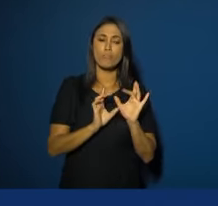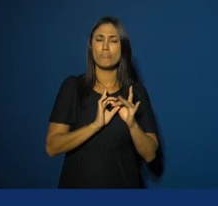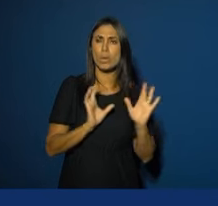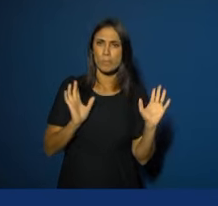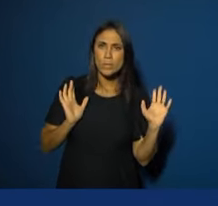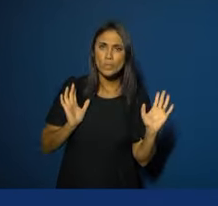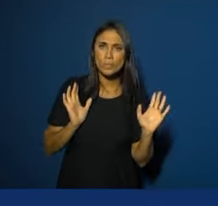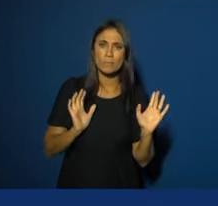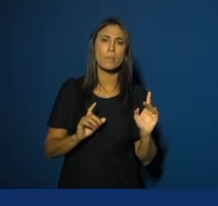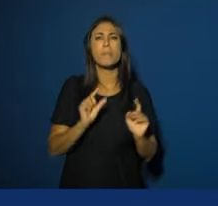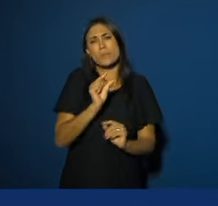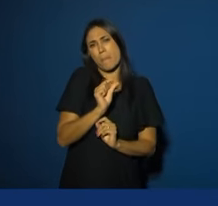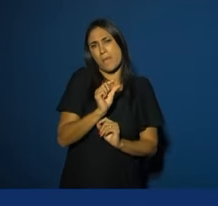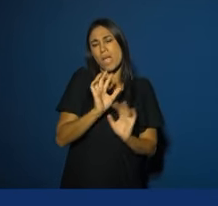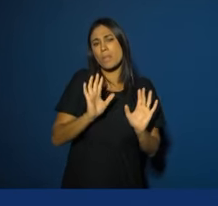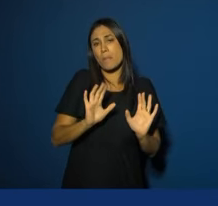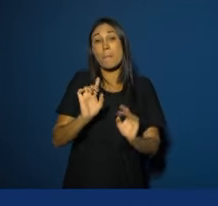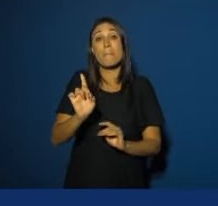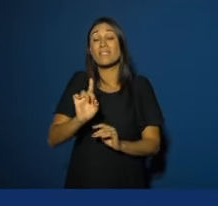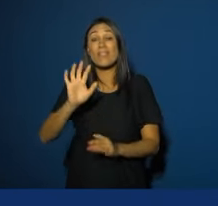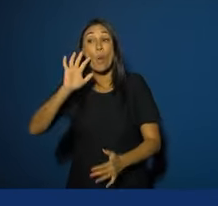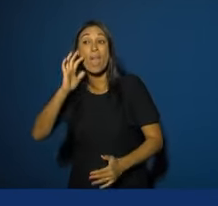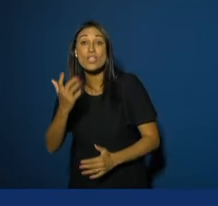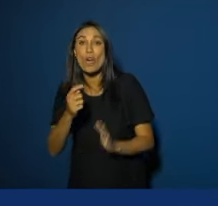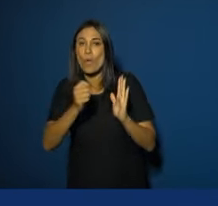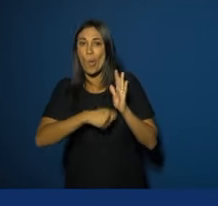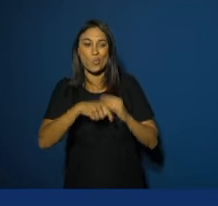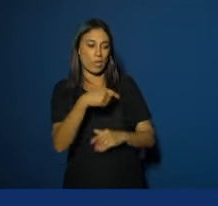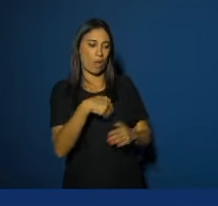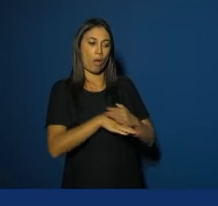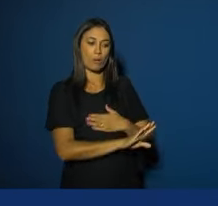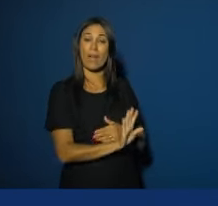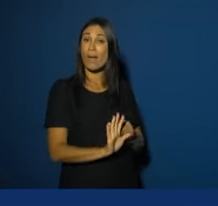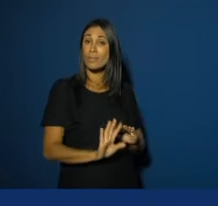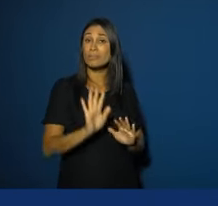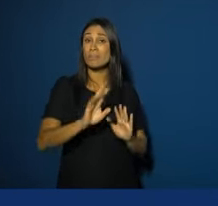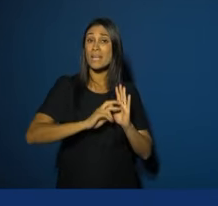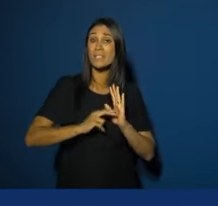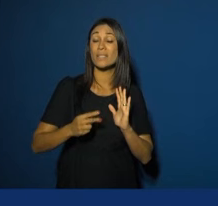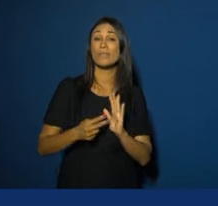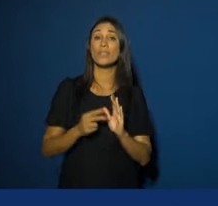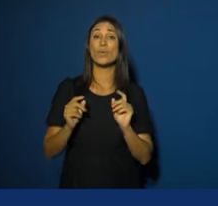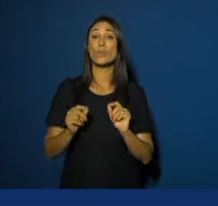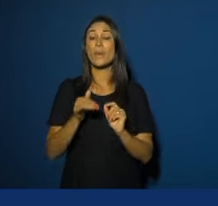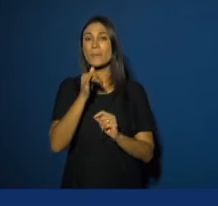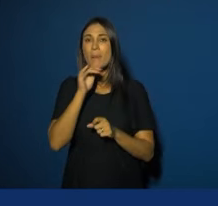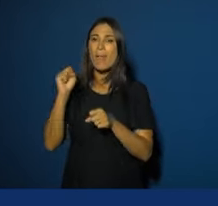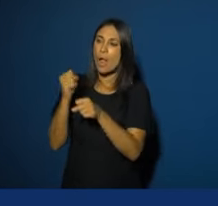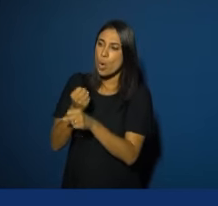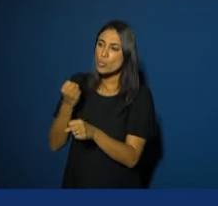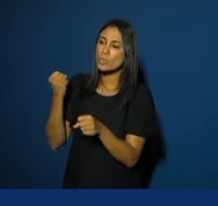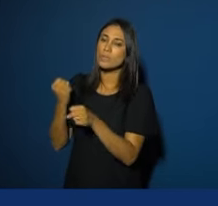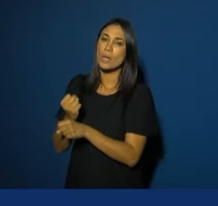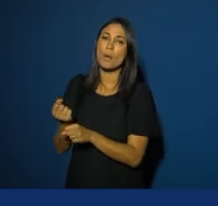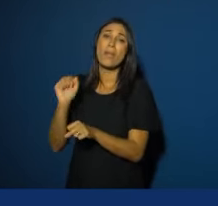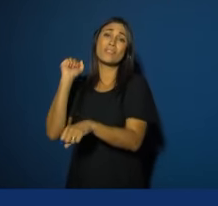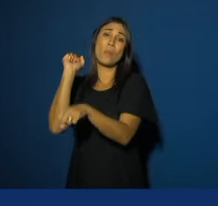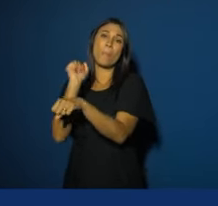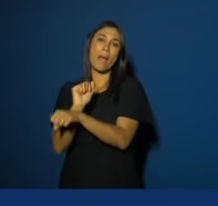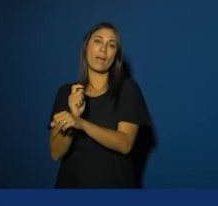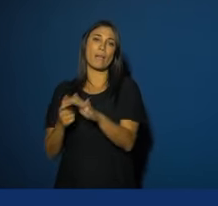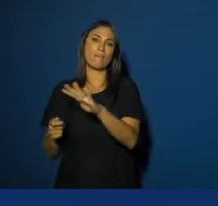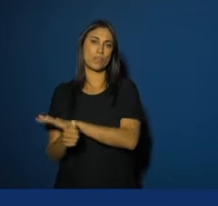permite mesmo pequeno que não resolve o contrato e significa até a obra ser elicitada para se